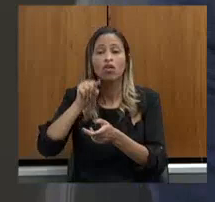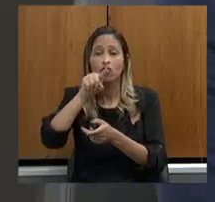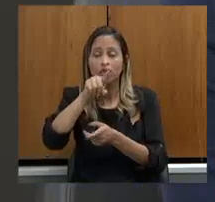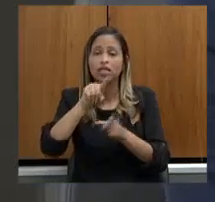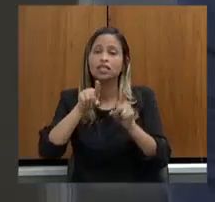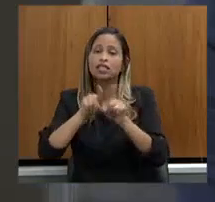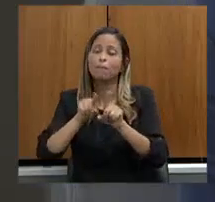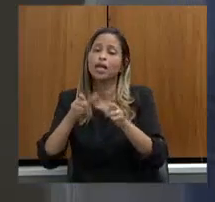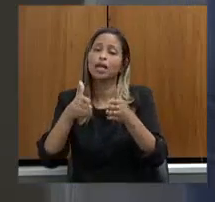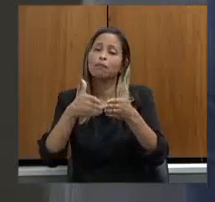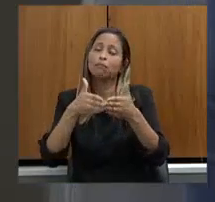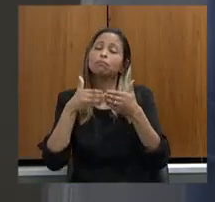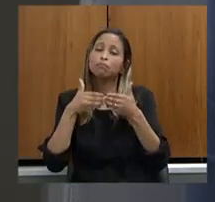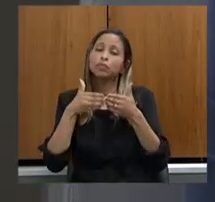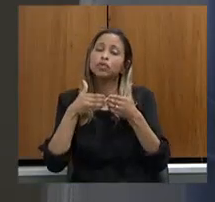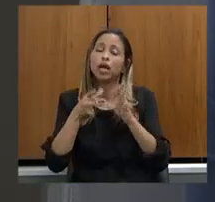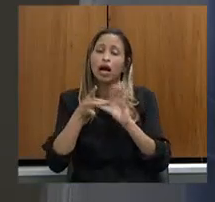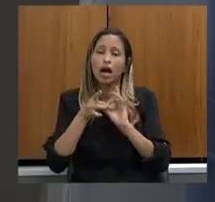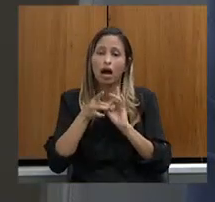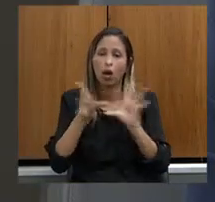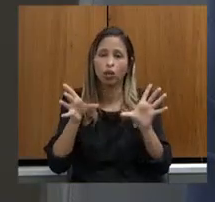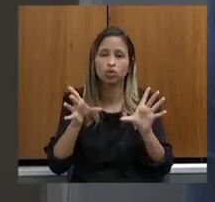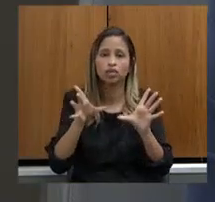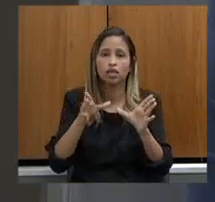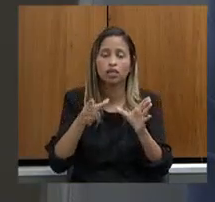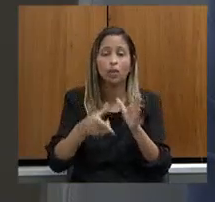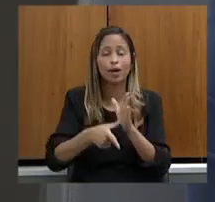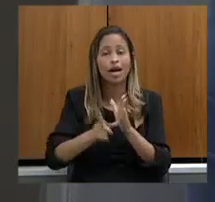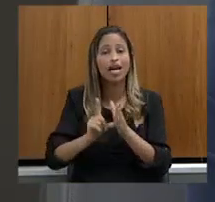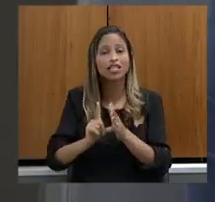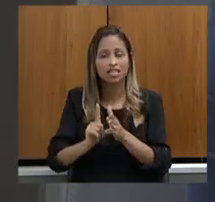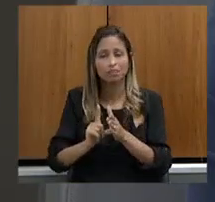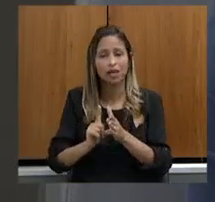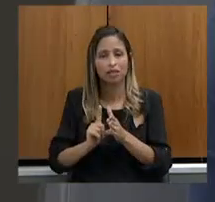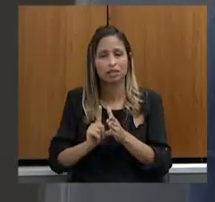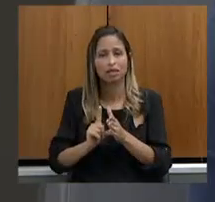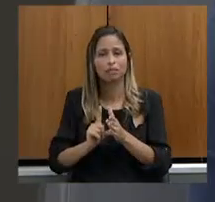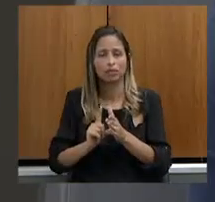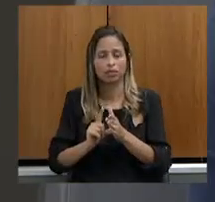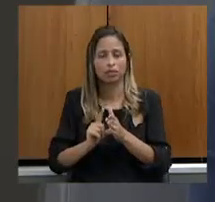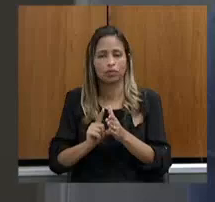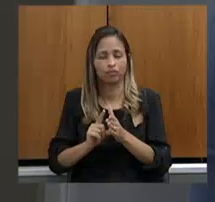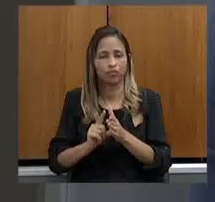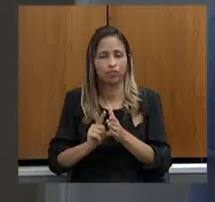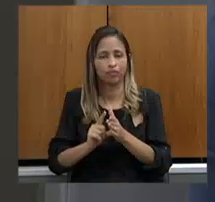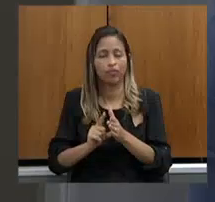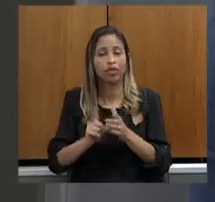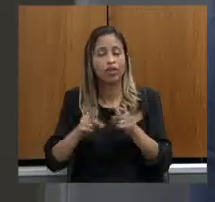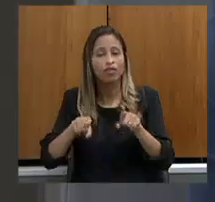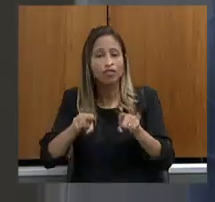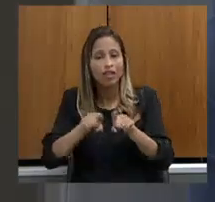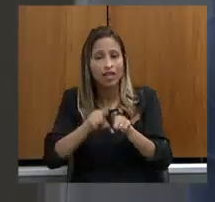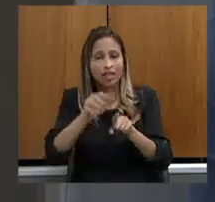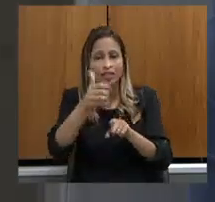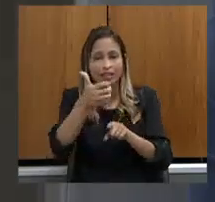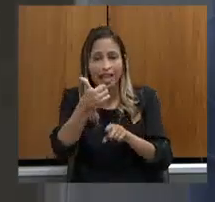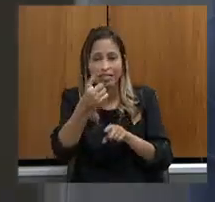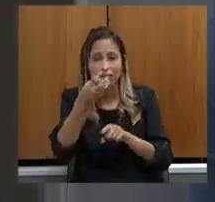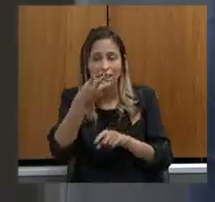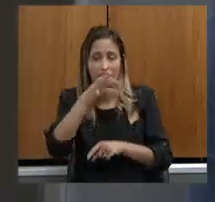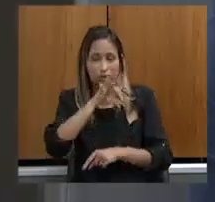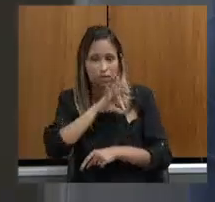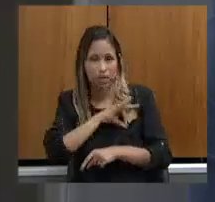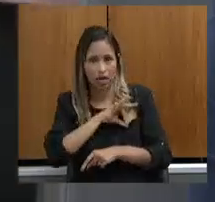também solicitaram a autorização para antecipação das questões unióbio inclusive vinculando ao 13º salário